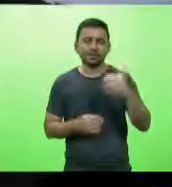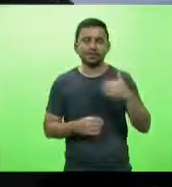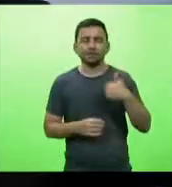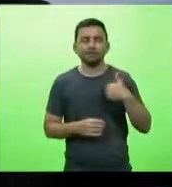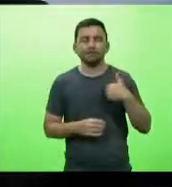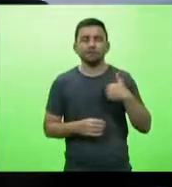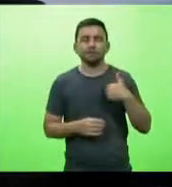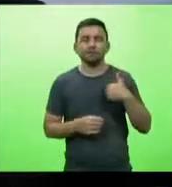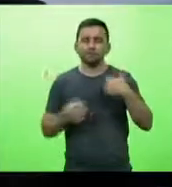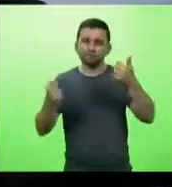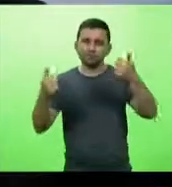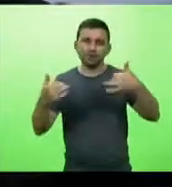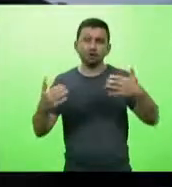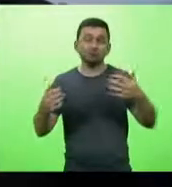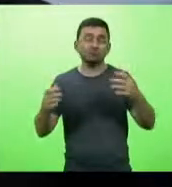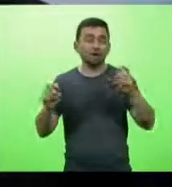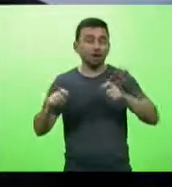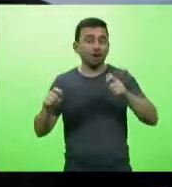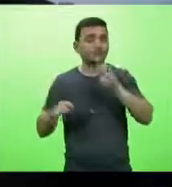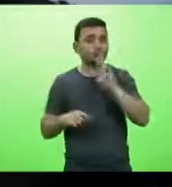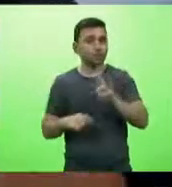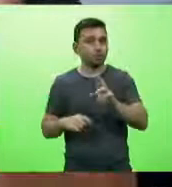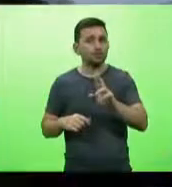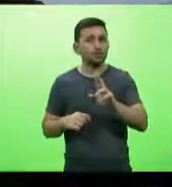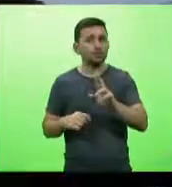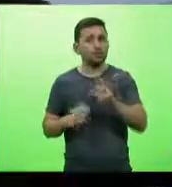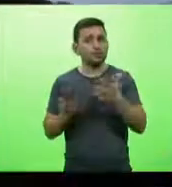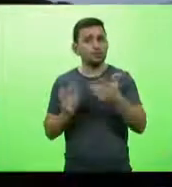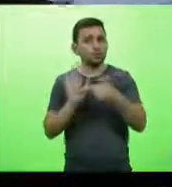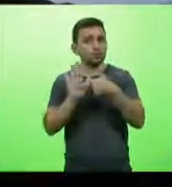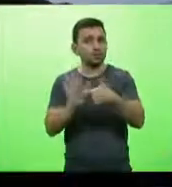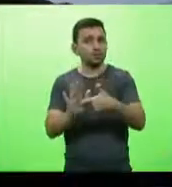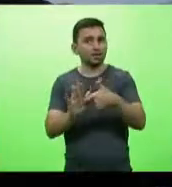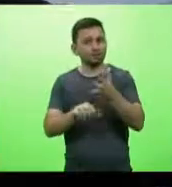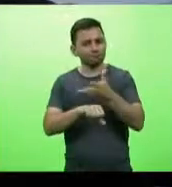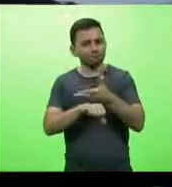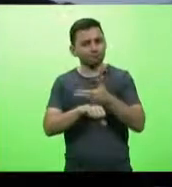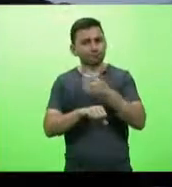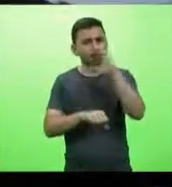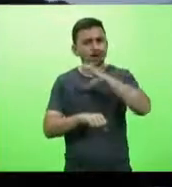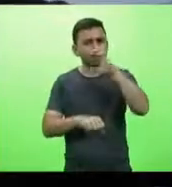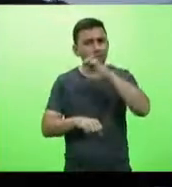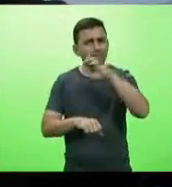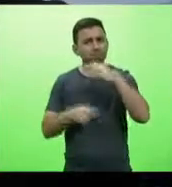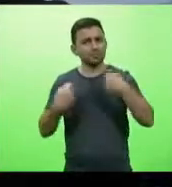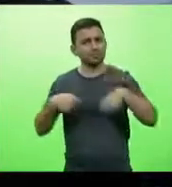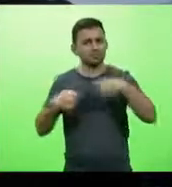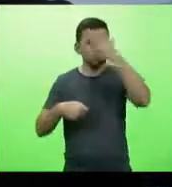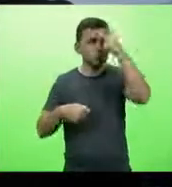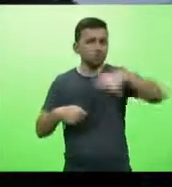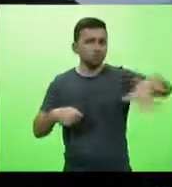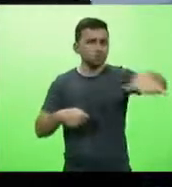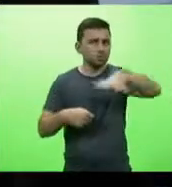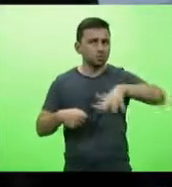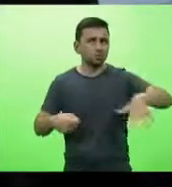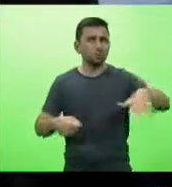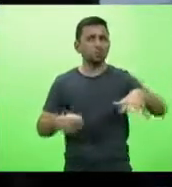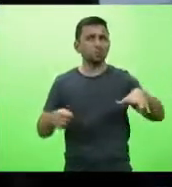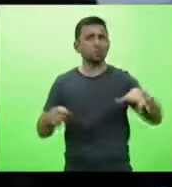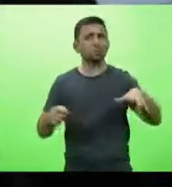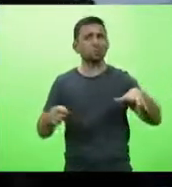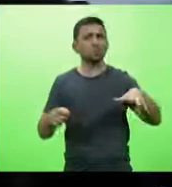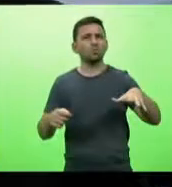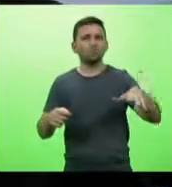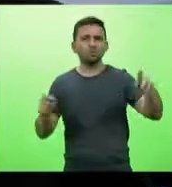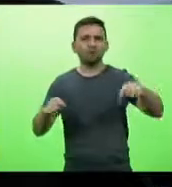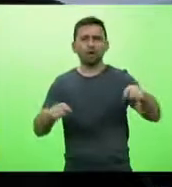possa realmente trazer esses resultados, deputado Nilson Berlanda, com celeridade, com rapidez, para que as pessoas realmente...